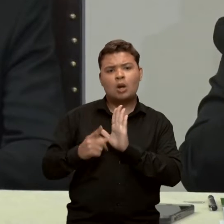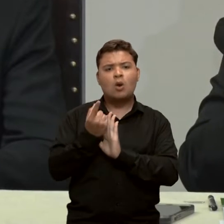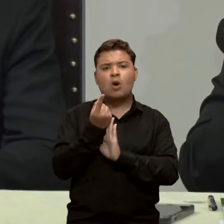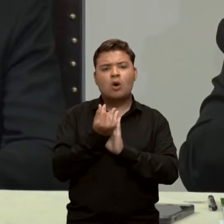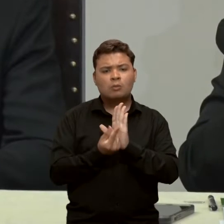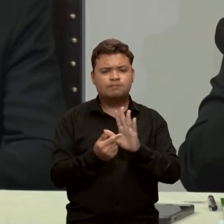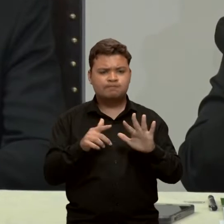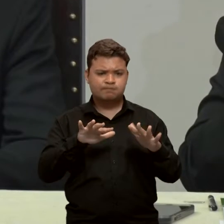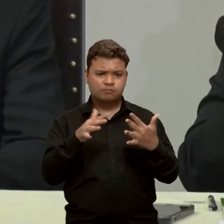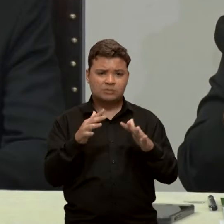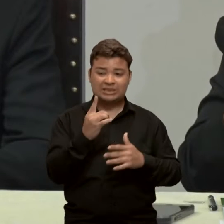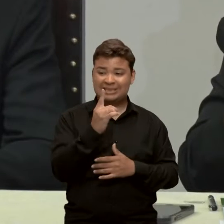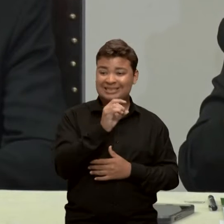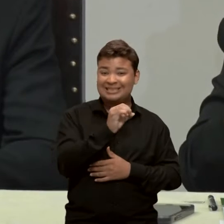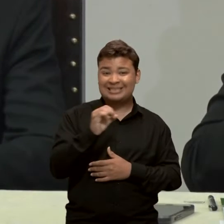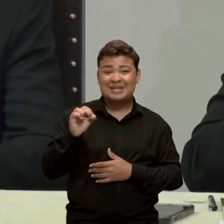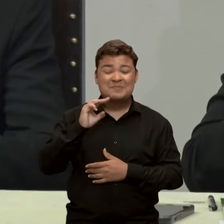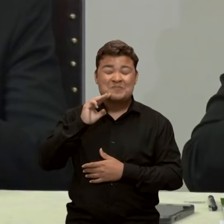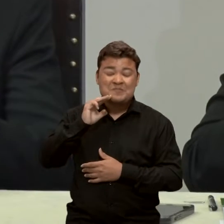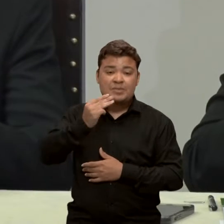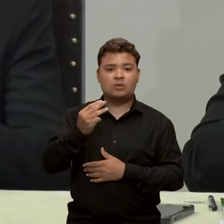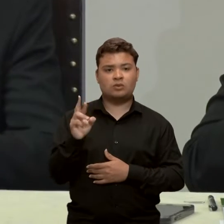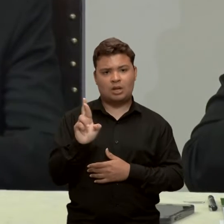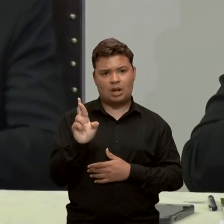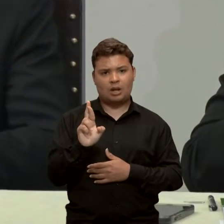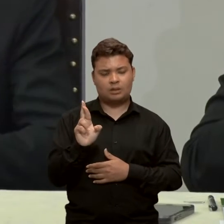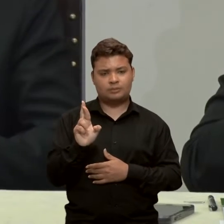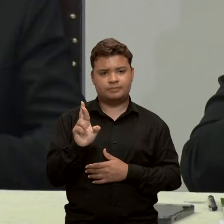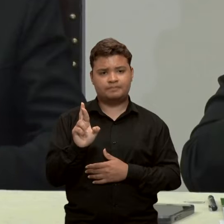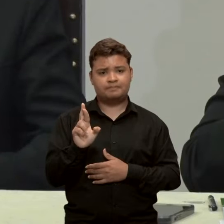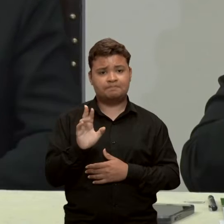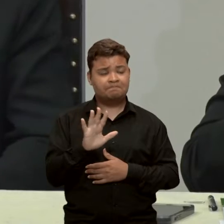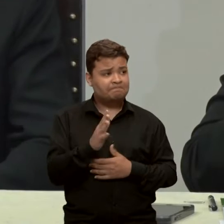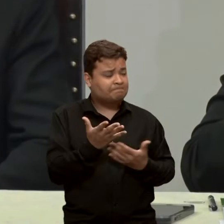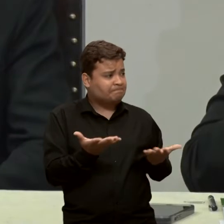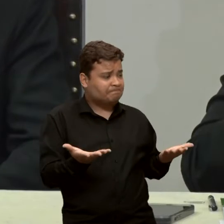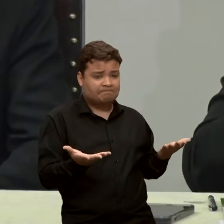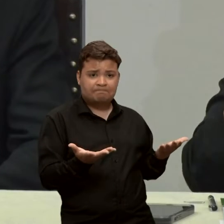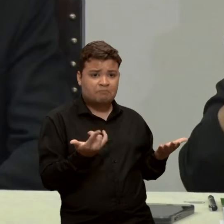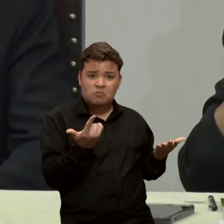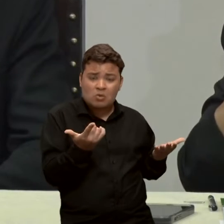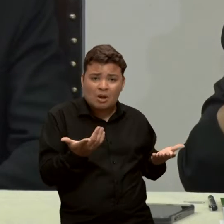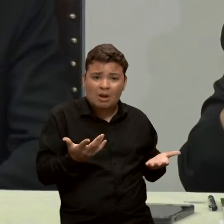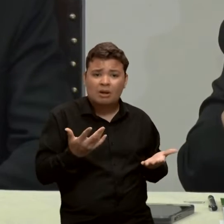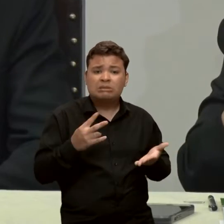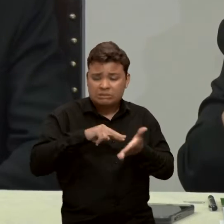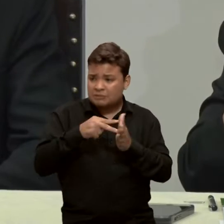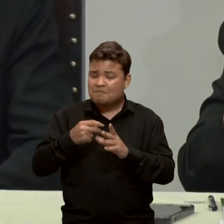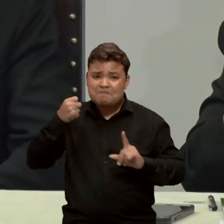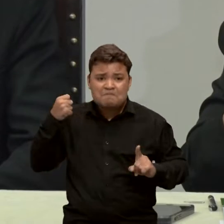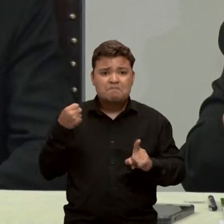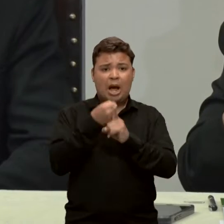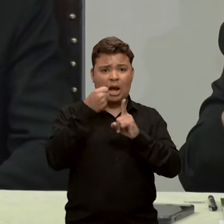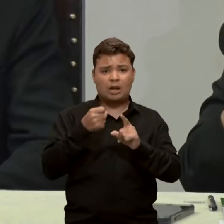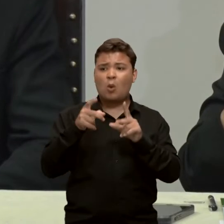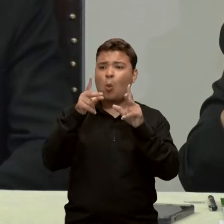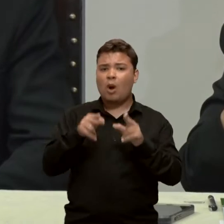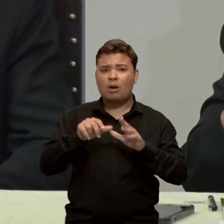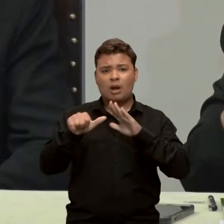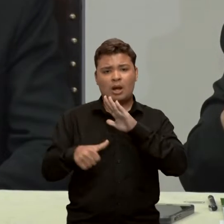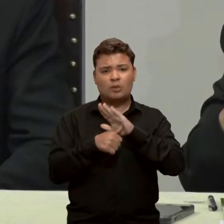de mais de 100 milhões de reais. E isso impacta, né? Isso impacta muito no que o reitor Elias já colocou,